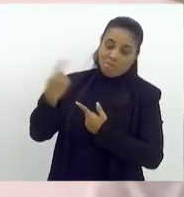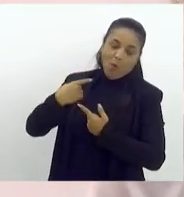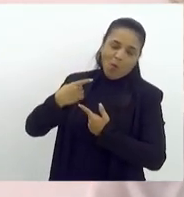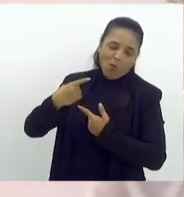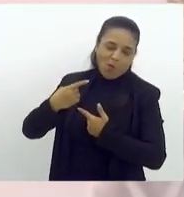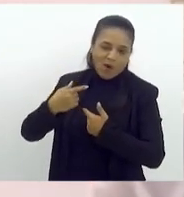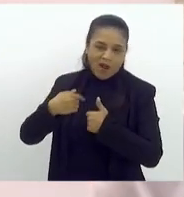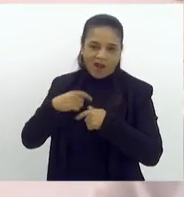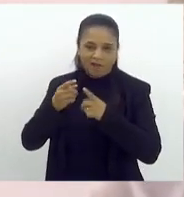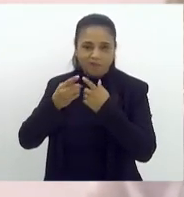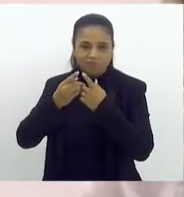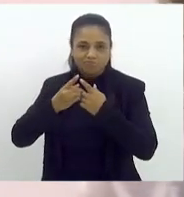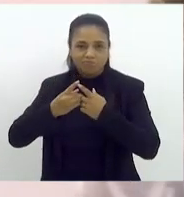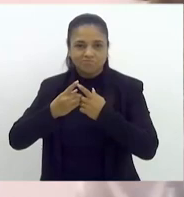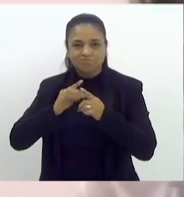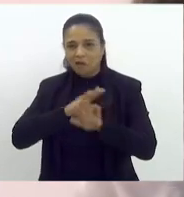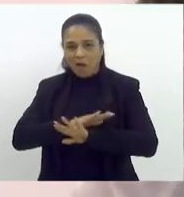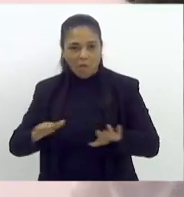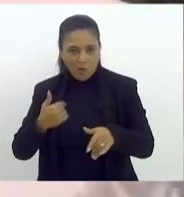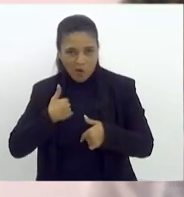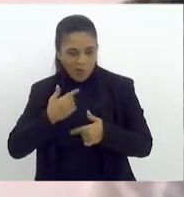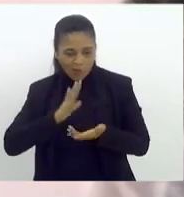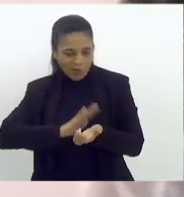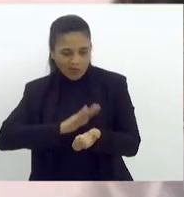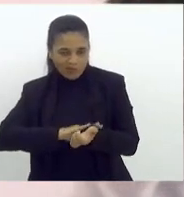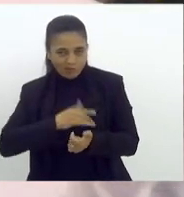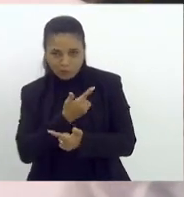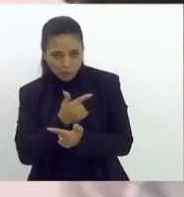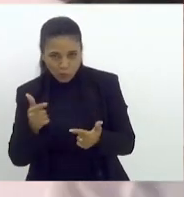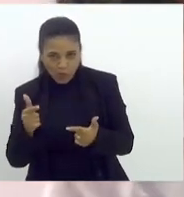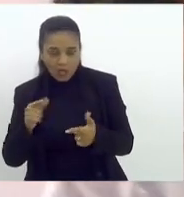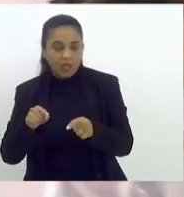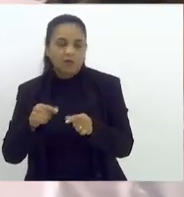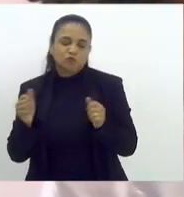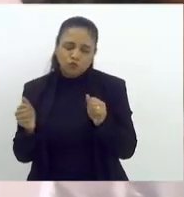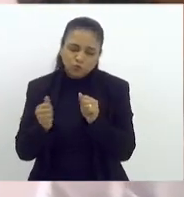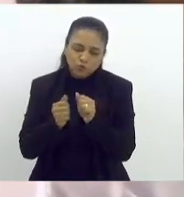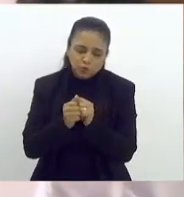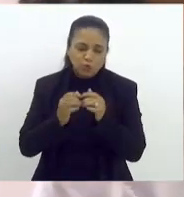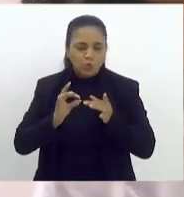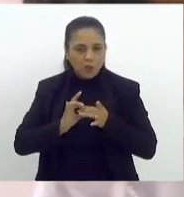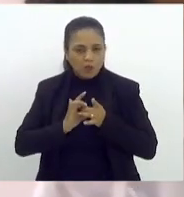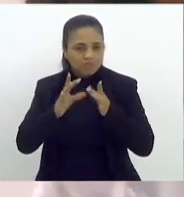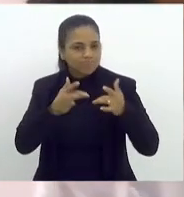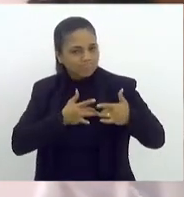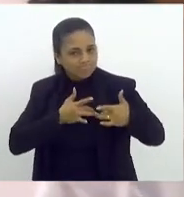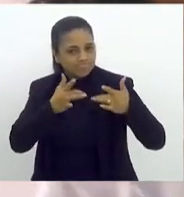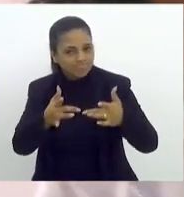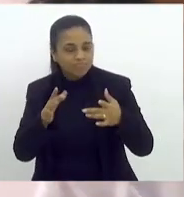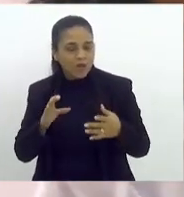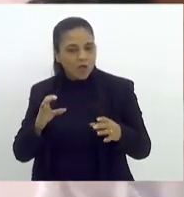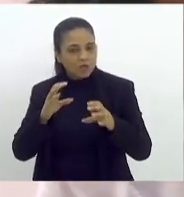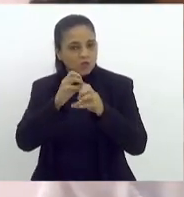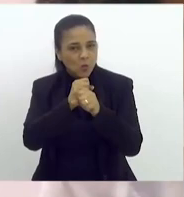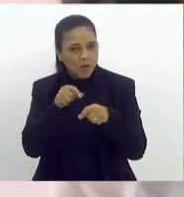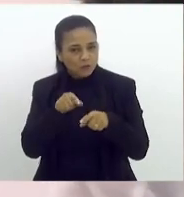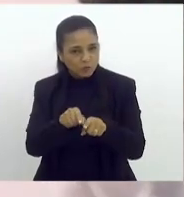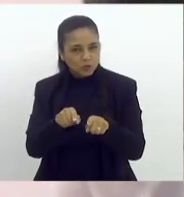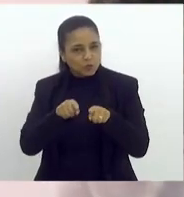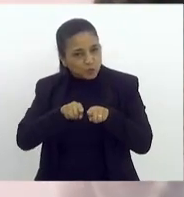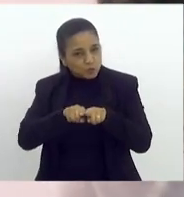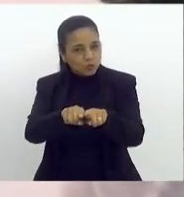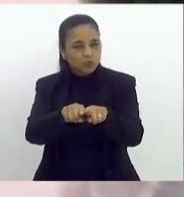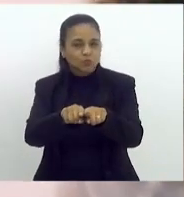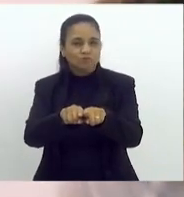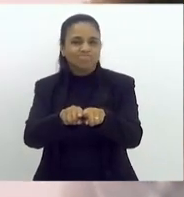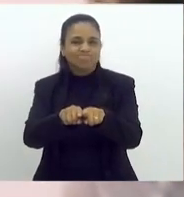mas eu quero prestar minha solidariedade e dizer que estarei junto no que for necessário para somar Porque existe algumas